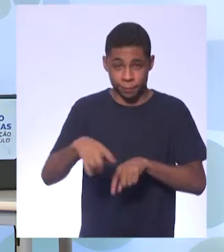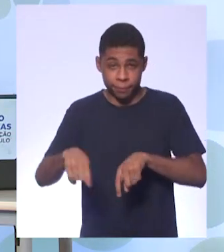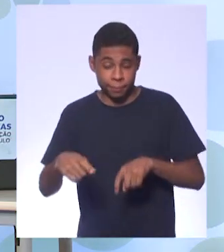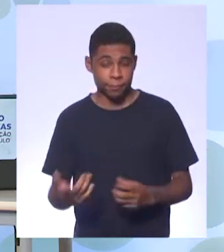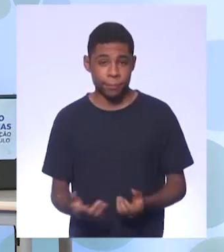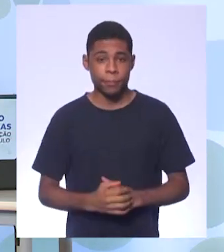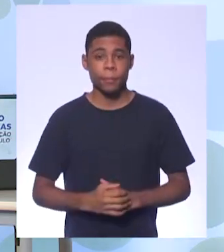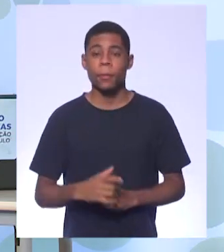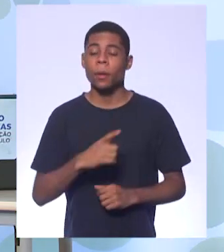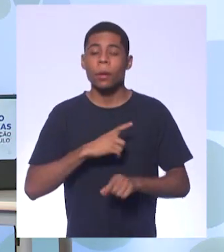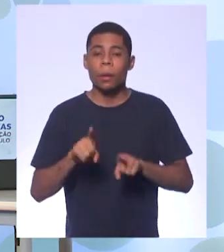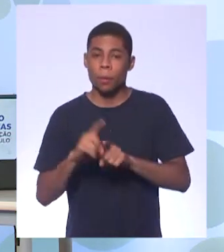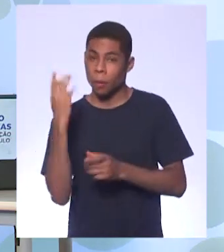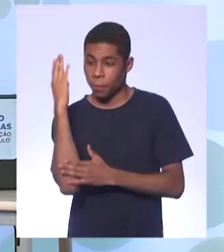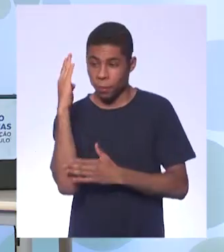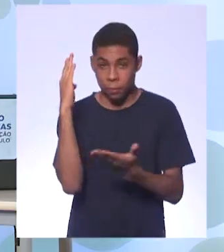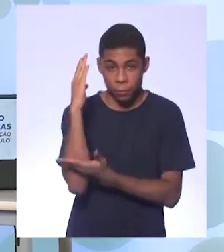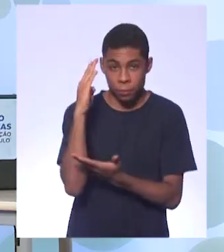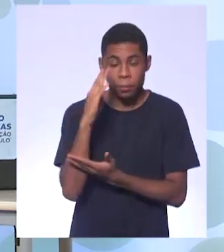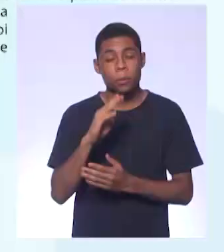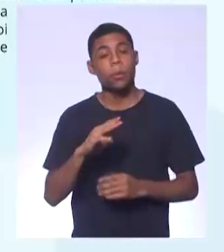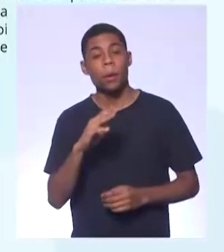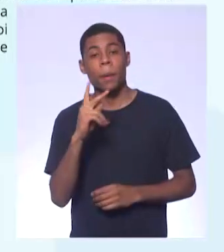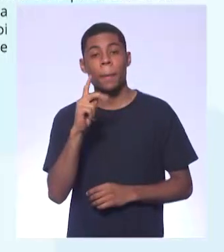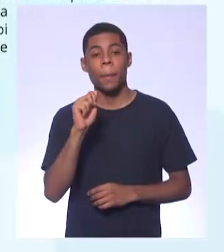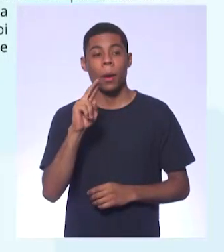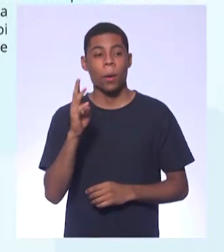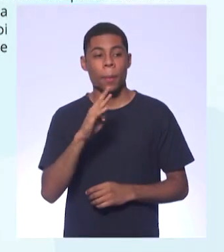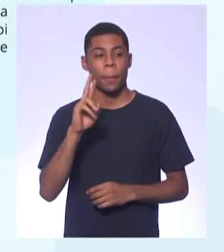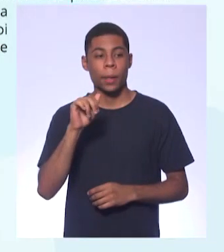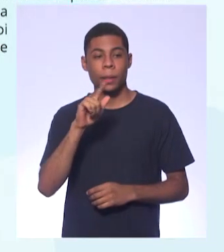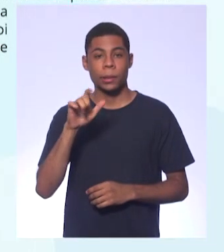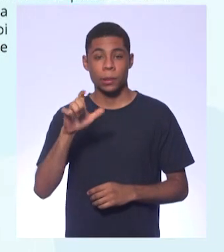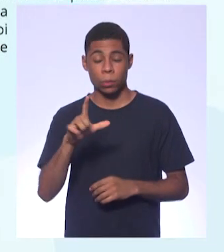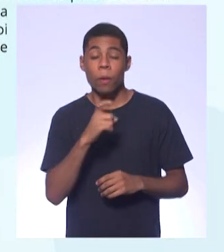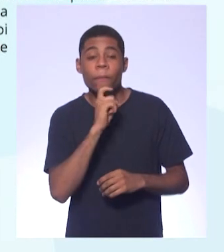tinha o pau-brasil, que aparece aí na cor verde,